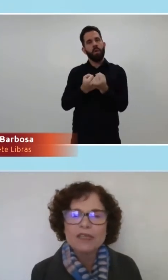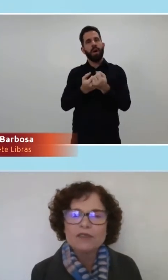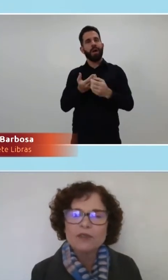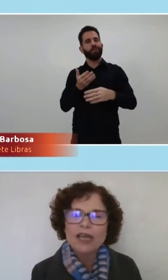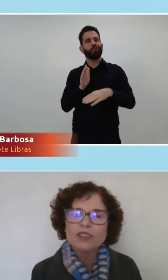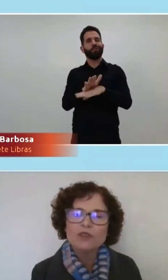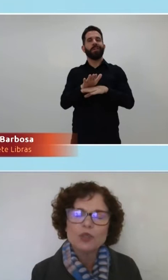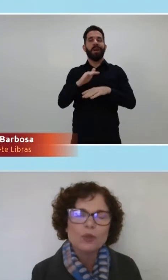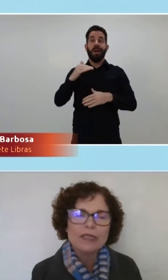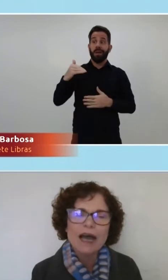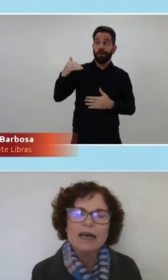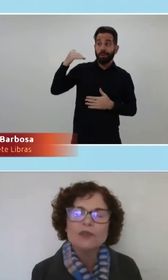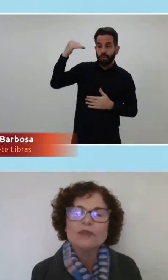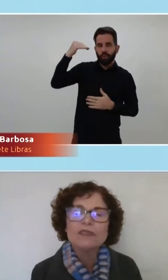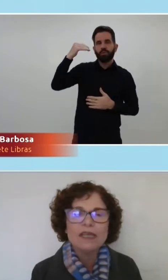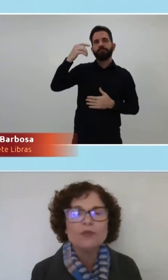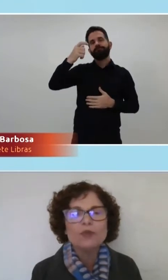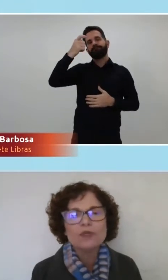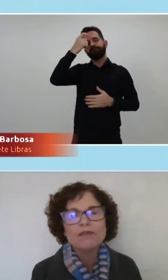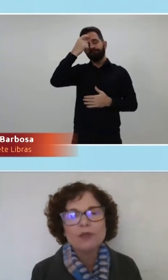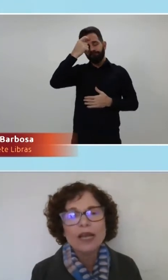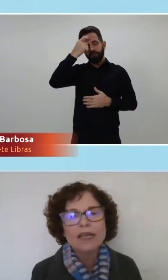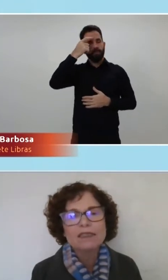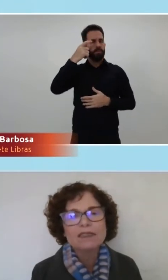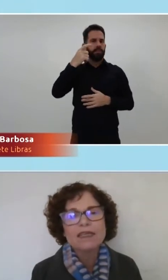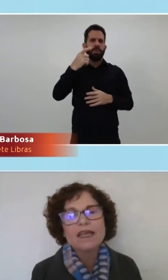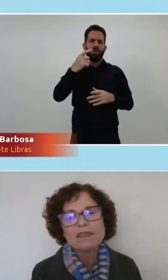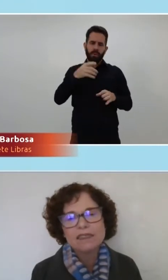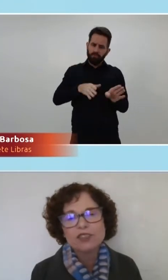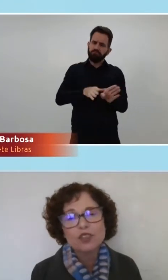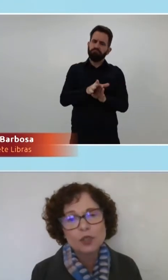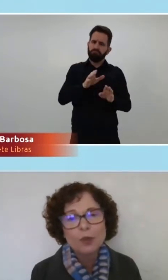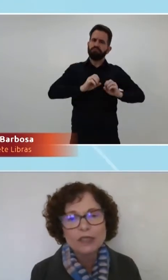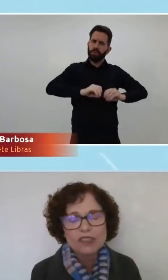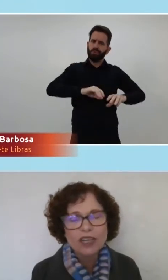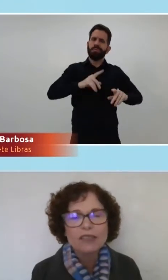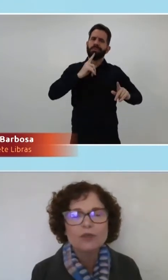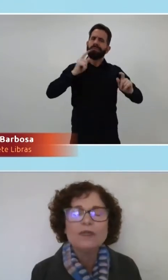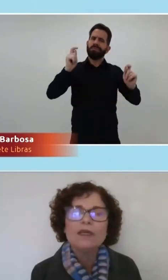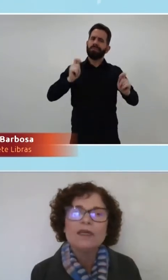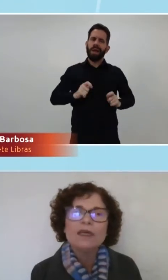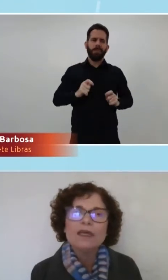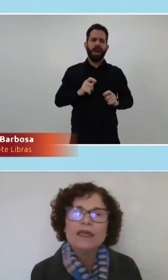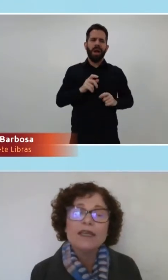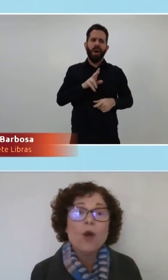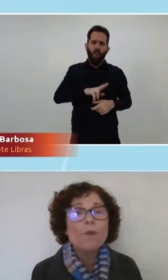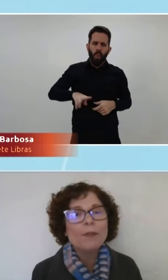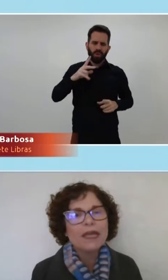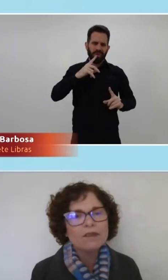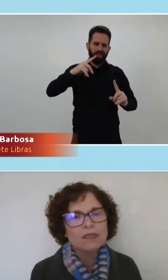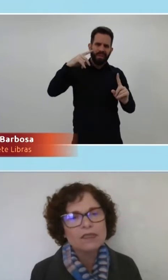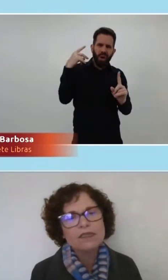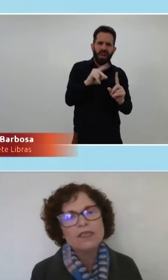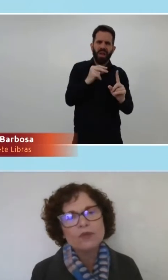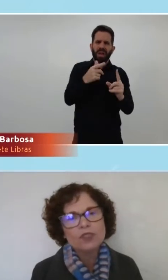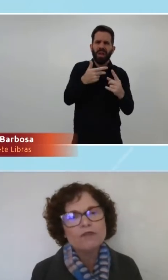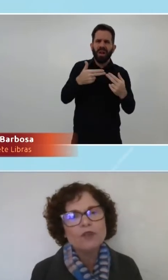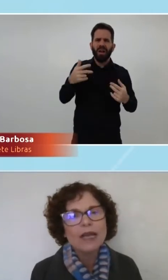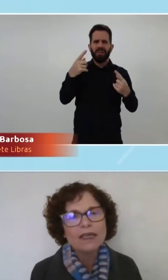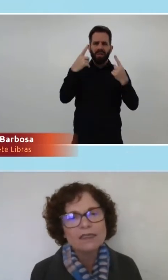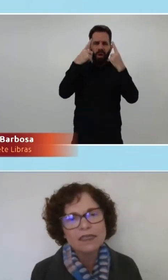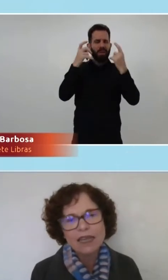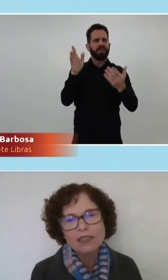um processo educativo de cuidado sem o uso da violência. E é assim a gente ir protegendo, né, e rompendo esses ciclos